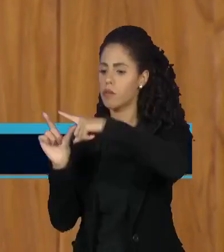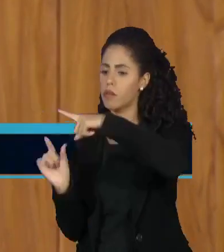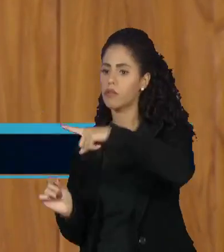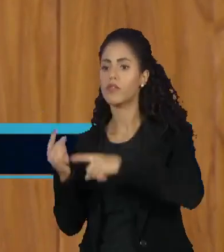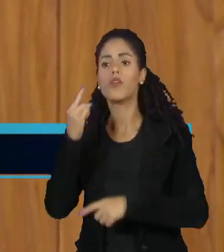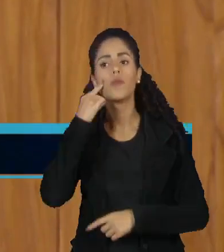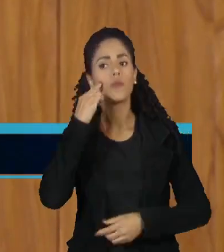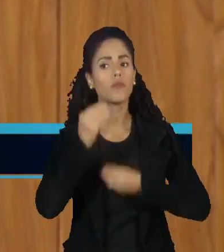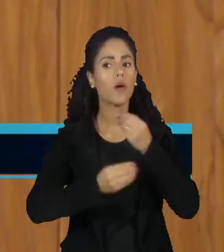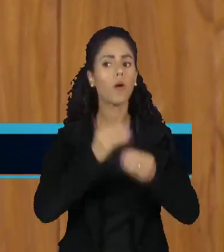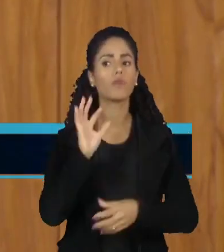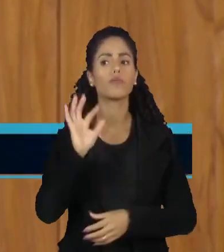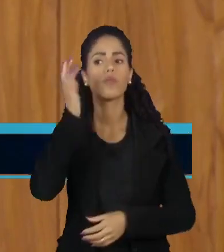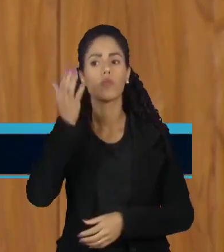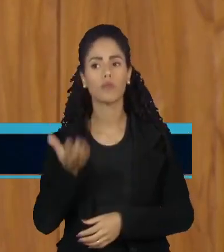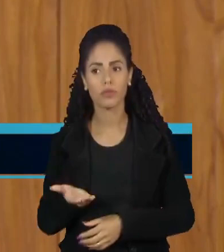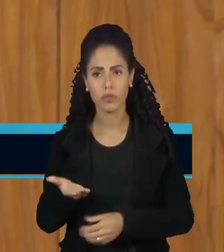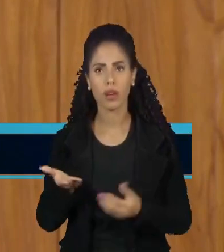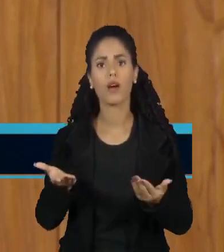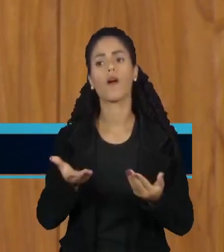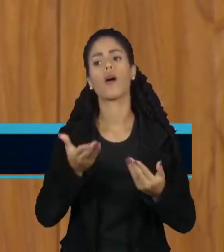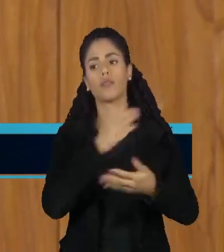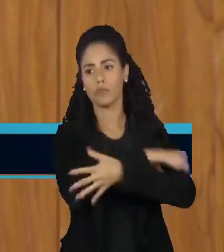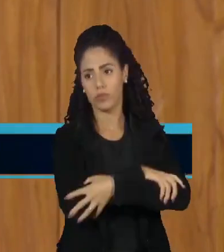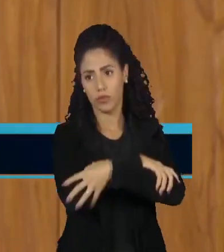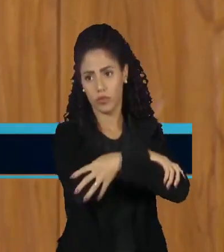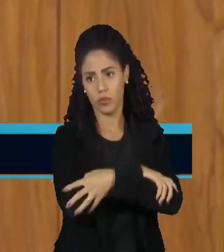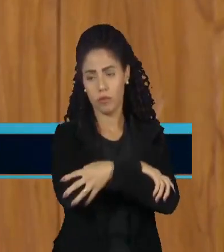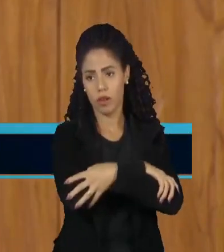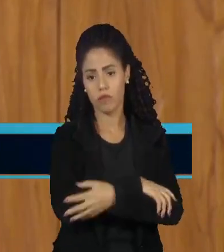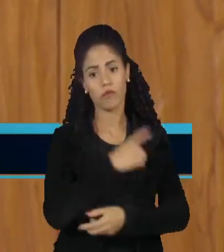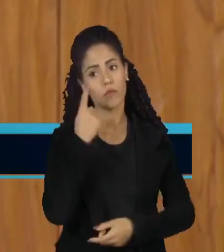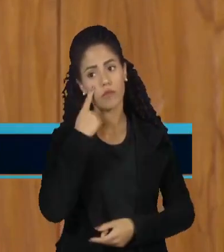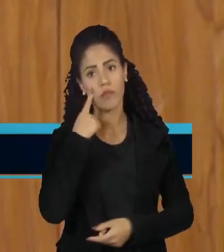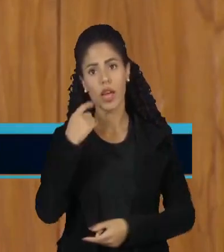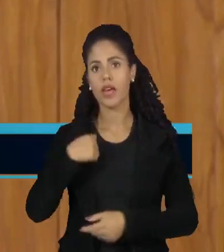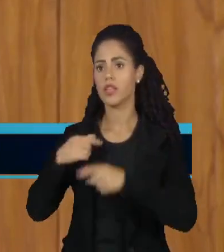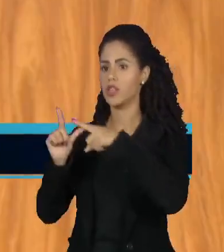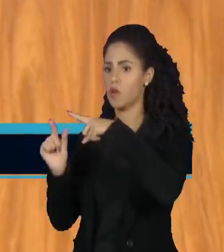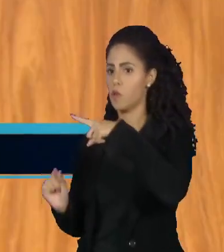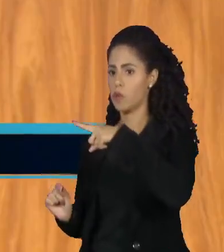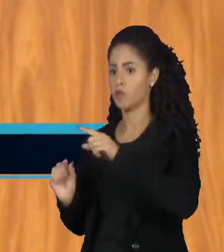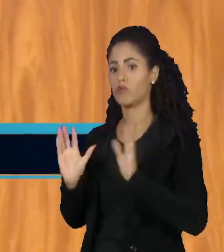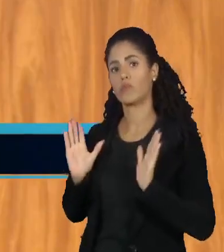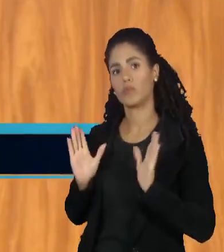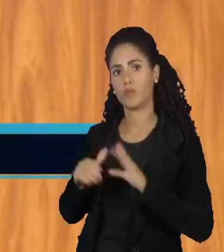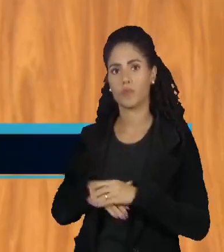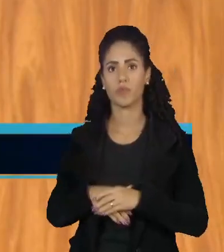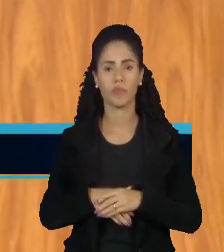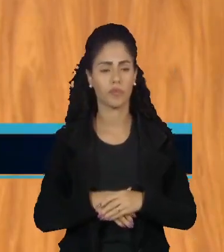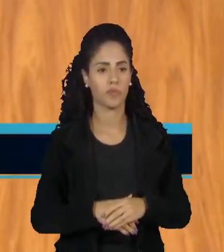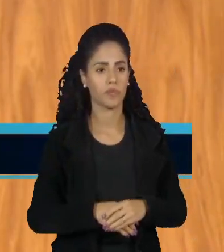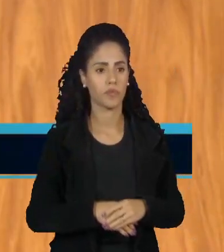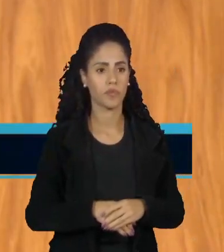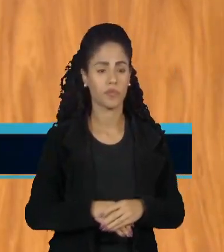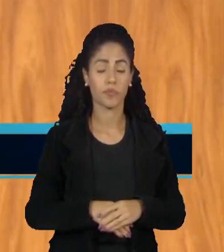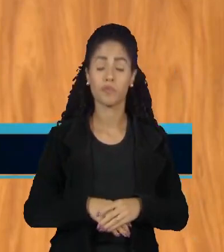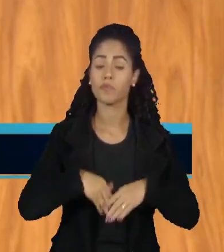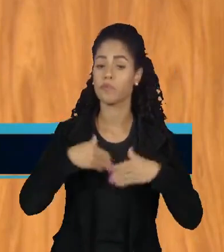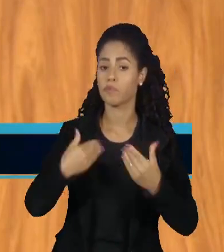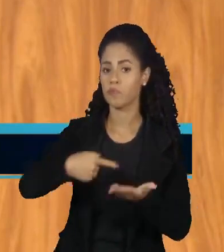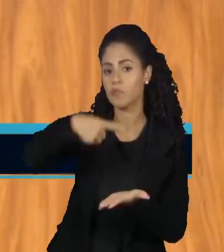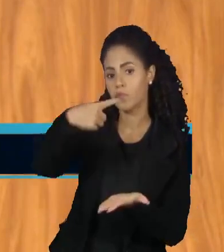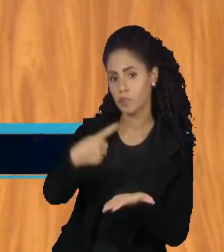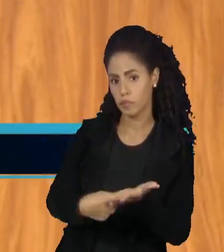que fazer com Macron é a União Europeia. E a minha briga fica com o Mercosul. Se on fait des accords... O acordo